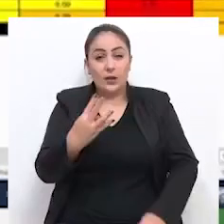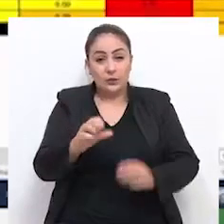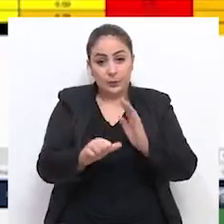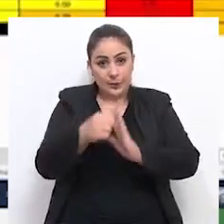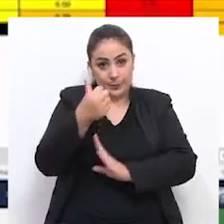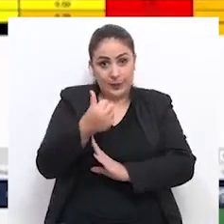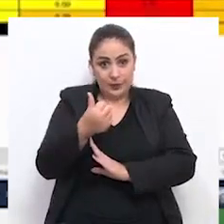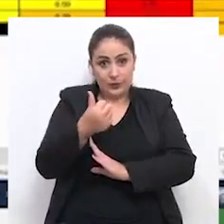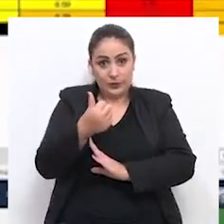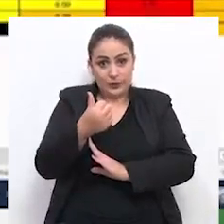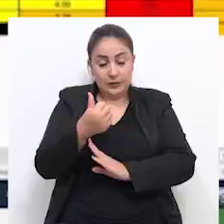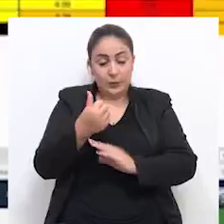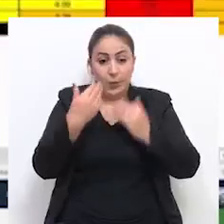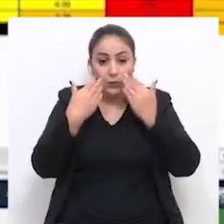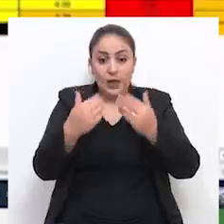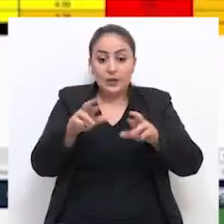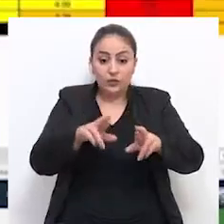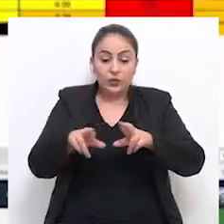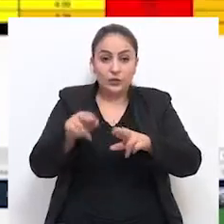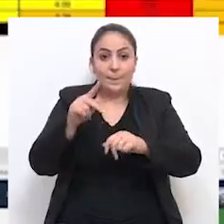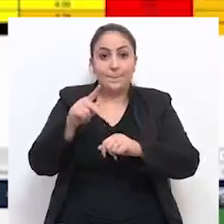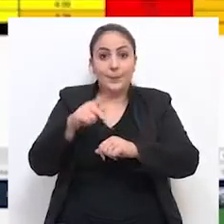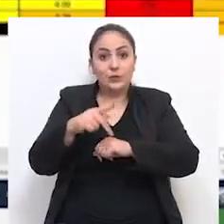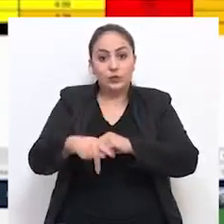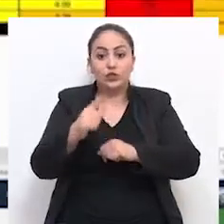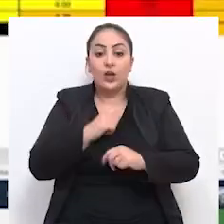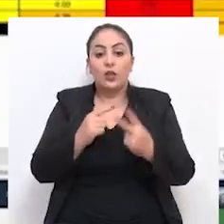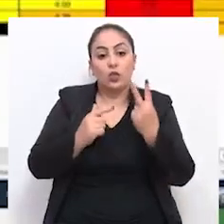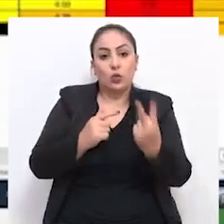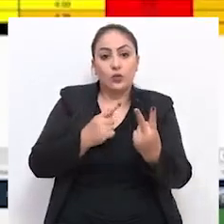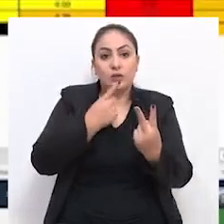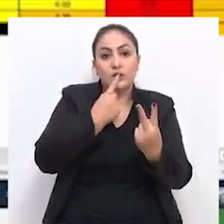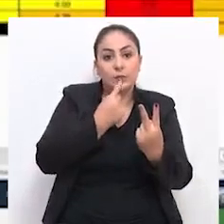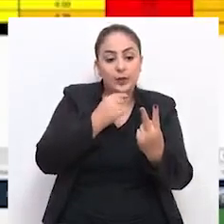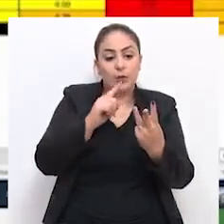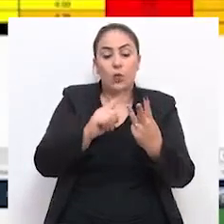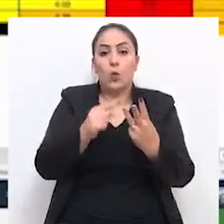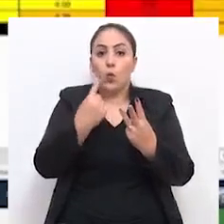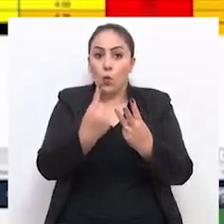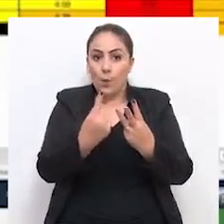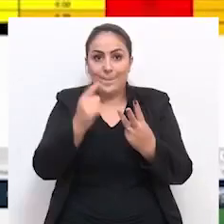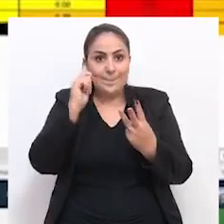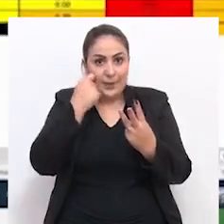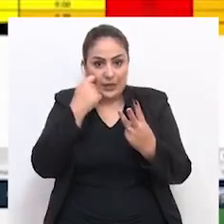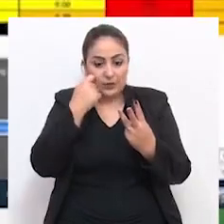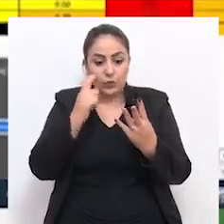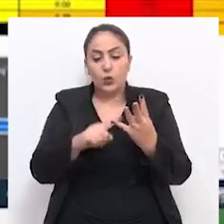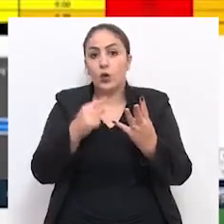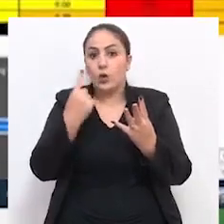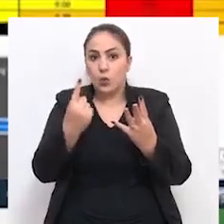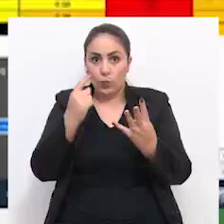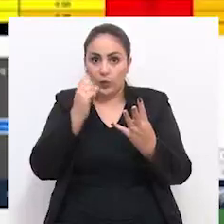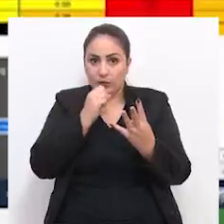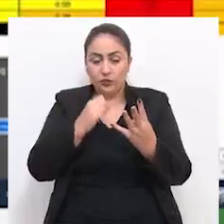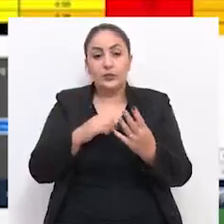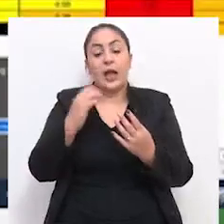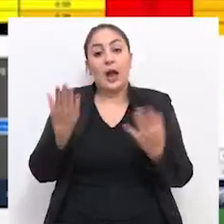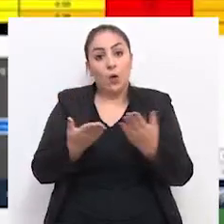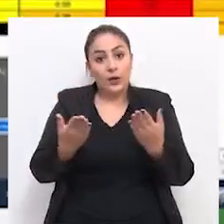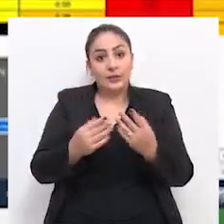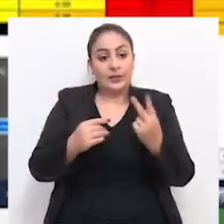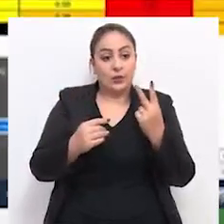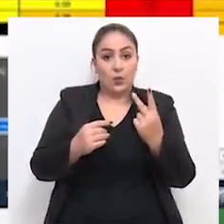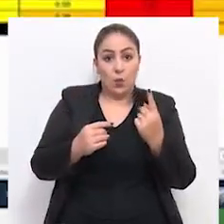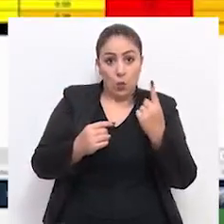quatro primeiros indicadores, a região de Passo Fundo tinha dois vermelhos e um preto, e um laranja. E agora tem um vermelho, um laranja e